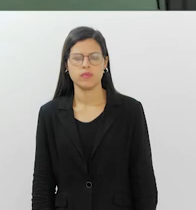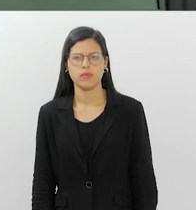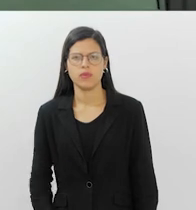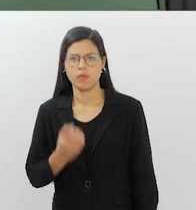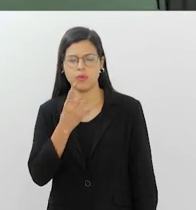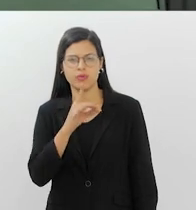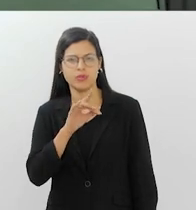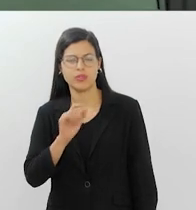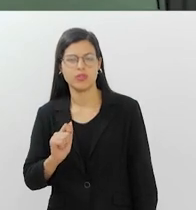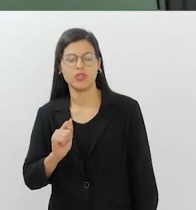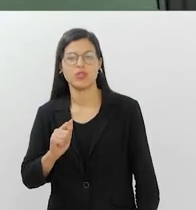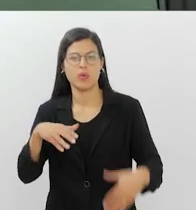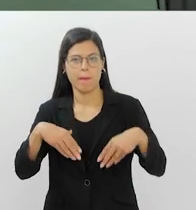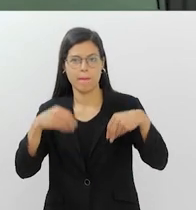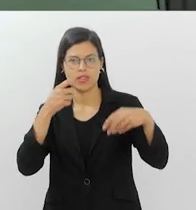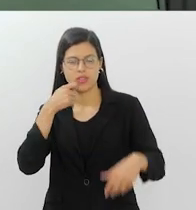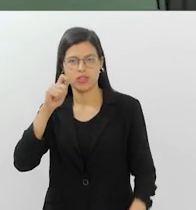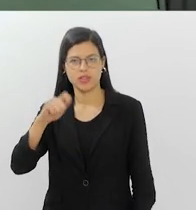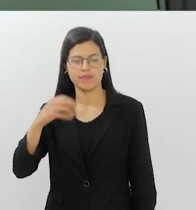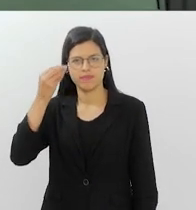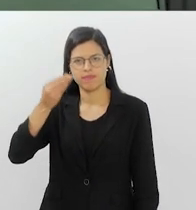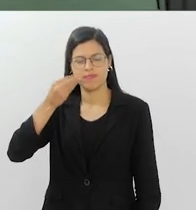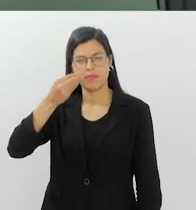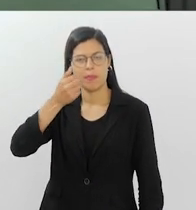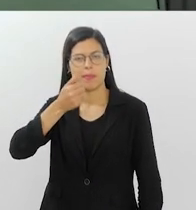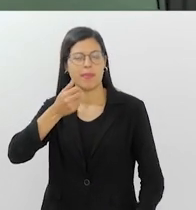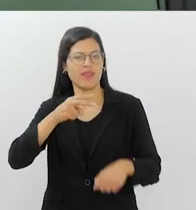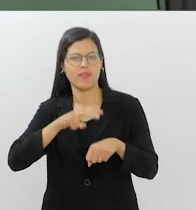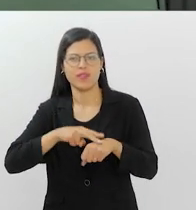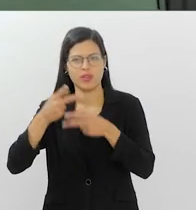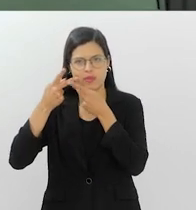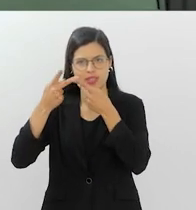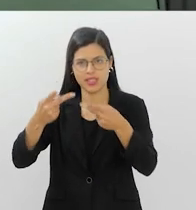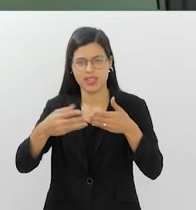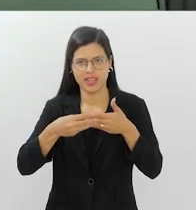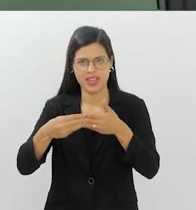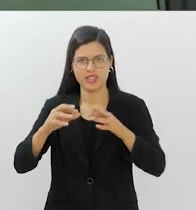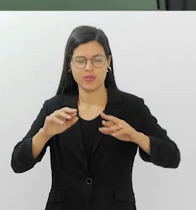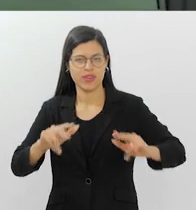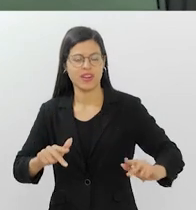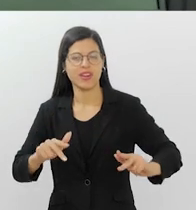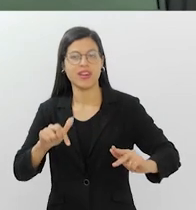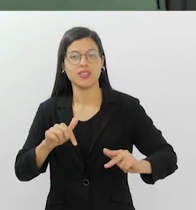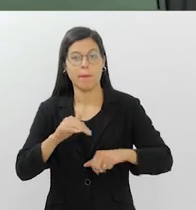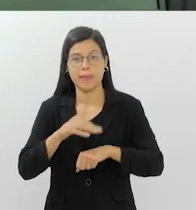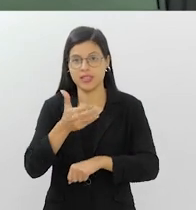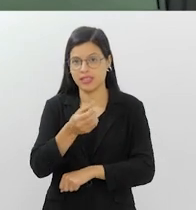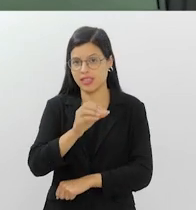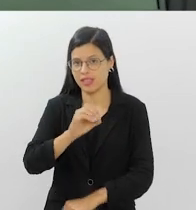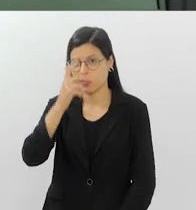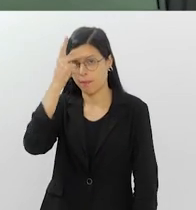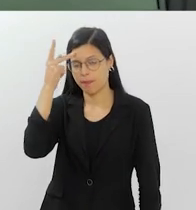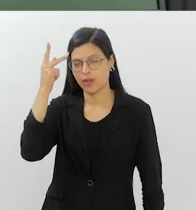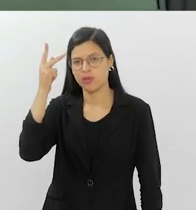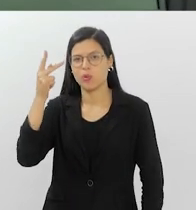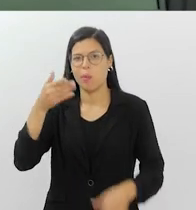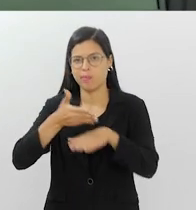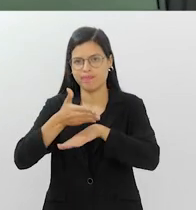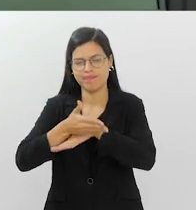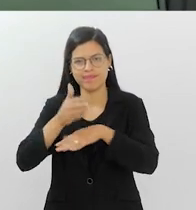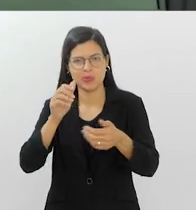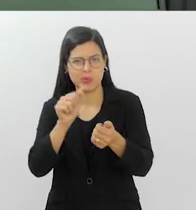Bom dia o palácio Tiradentes experimentou pela primeira vez uma visita guiada diferente mais de 60 pessoas